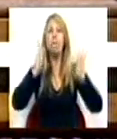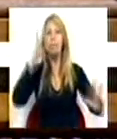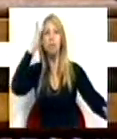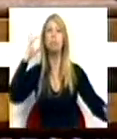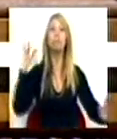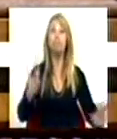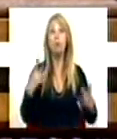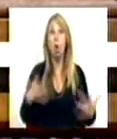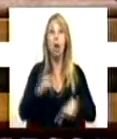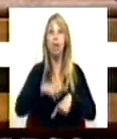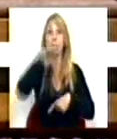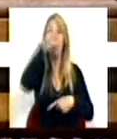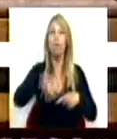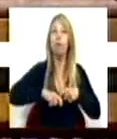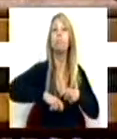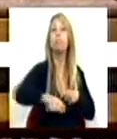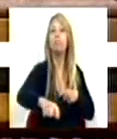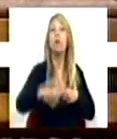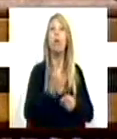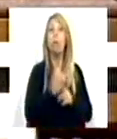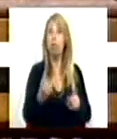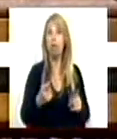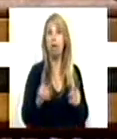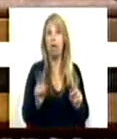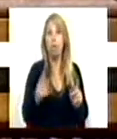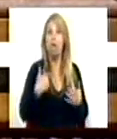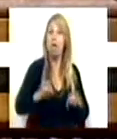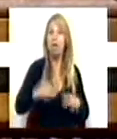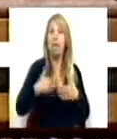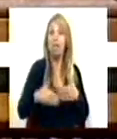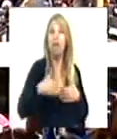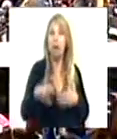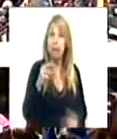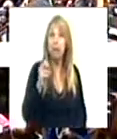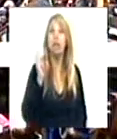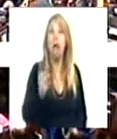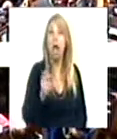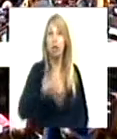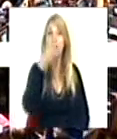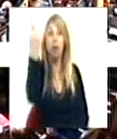legislatura, para que daqui a 30 anos não andemos sempre a falar do mesmo. Muito obrigada.